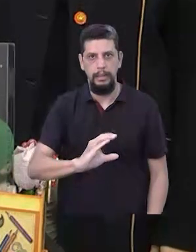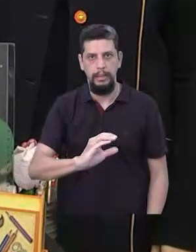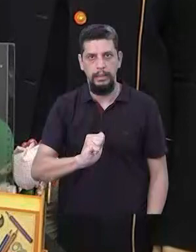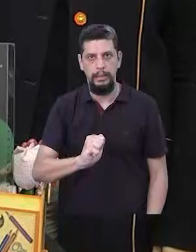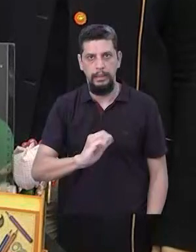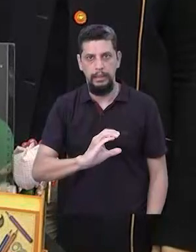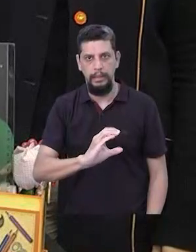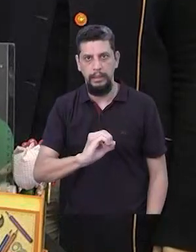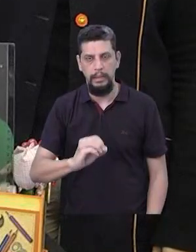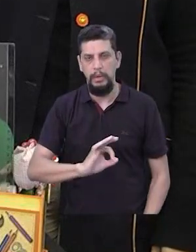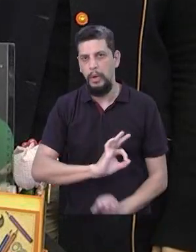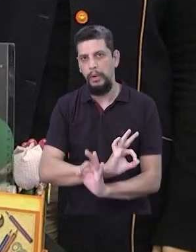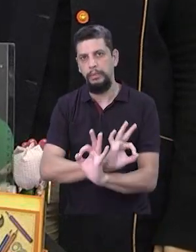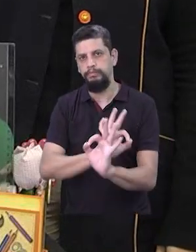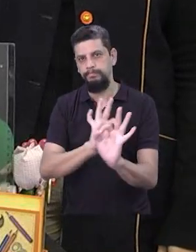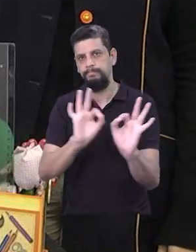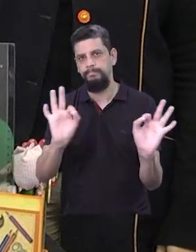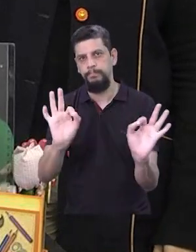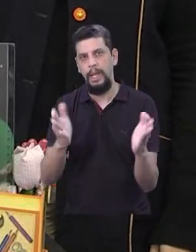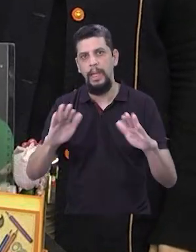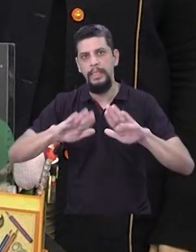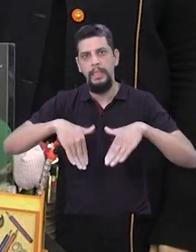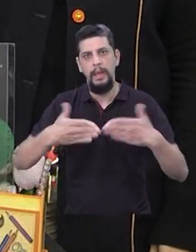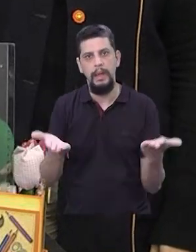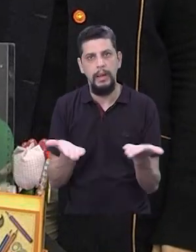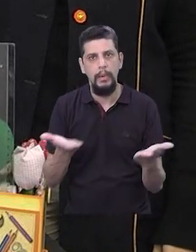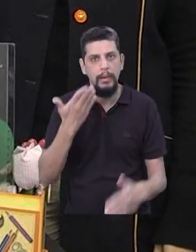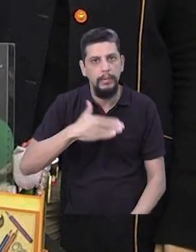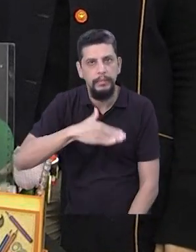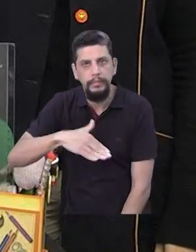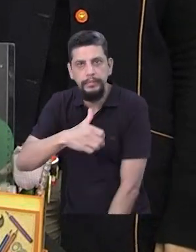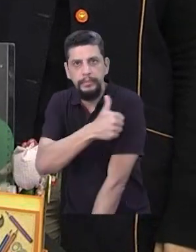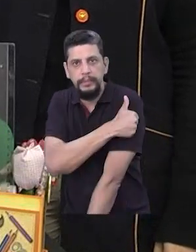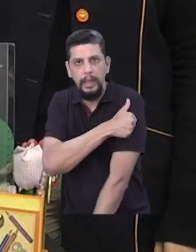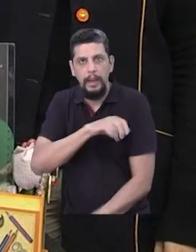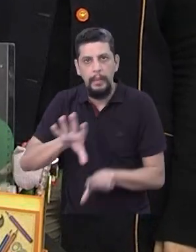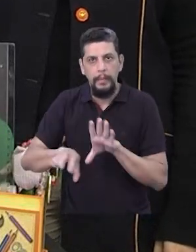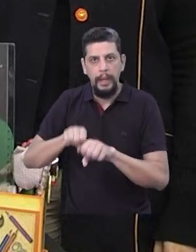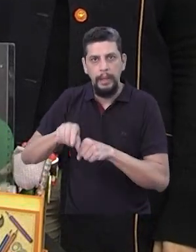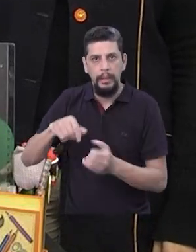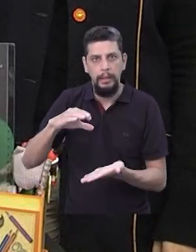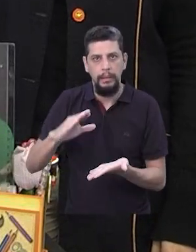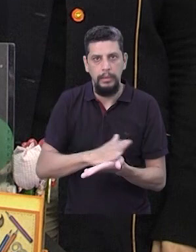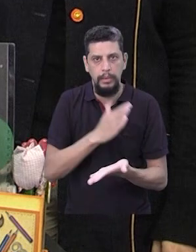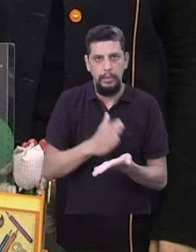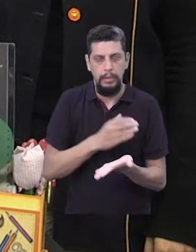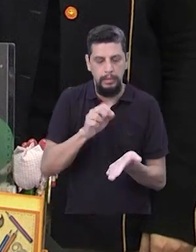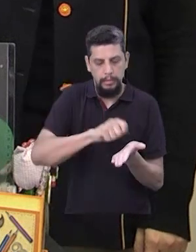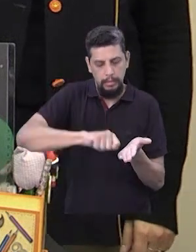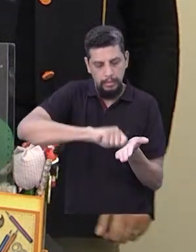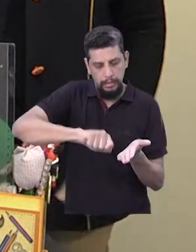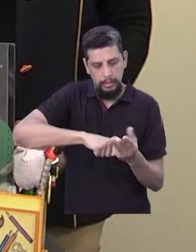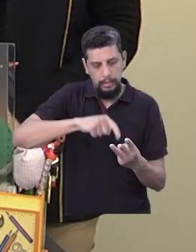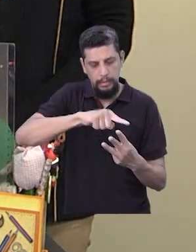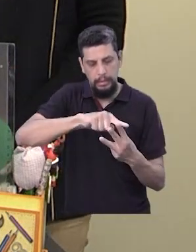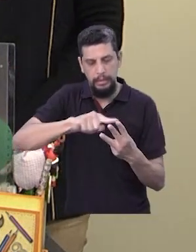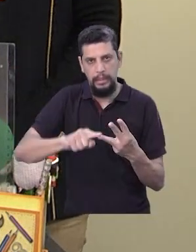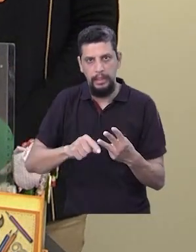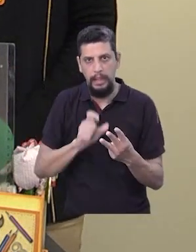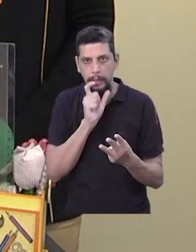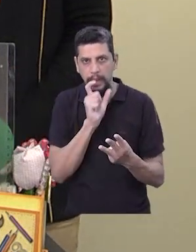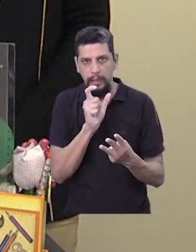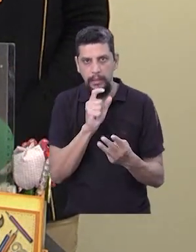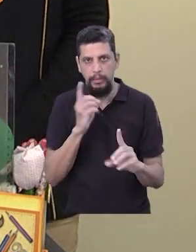era macaco. Muito bem. Então agora, crianças, peguem o caderno e